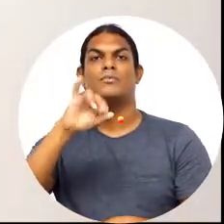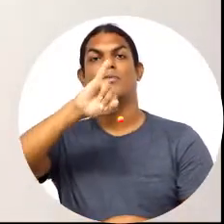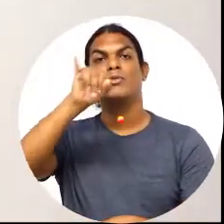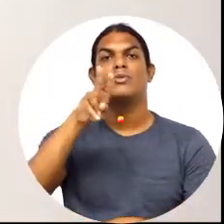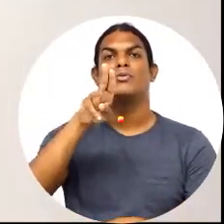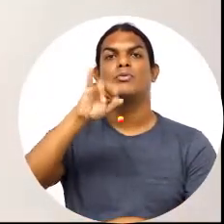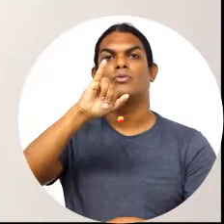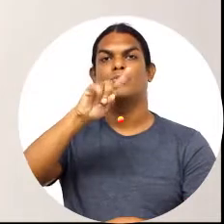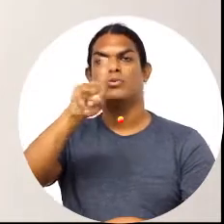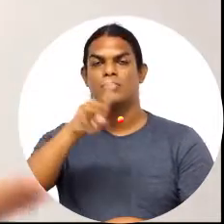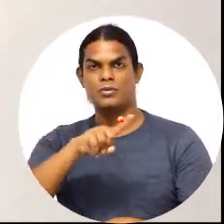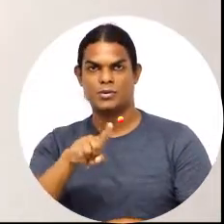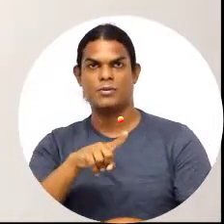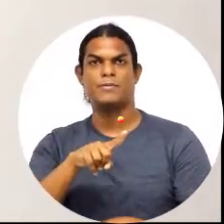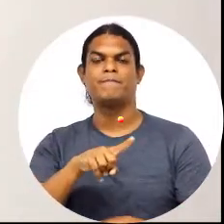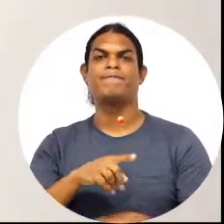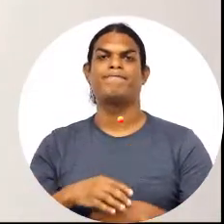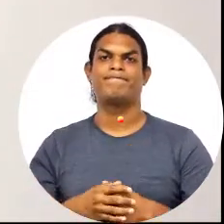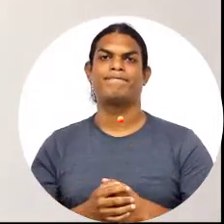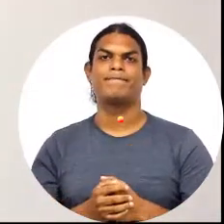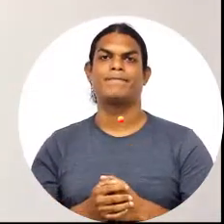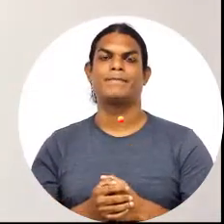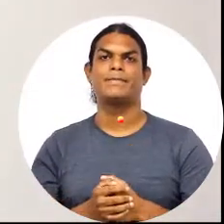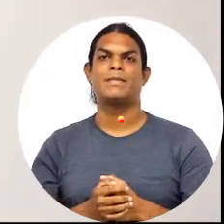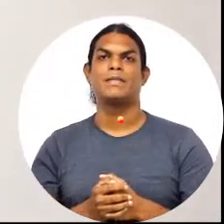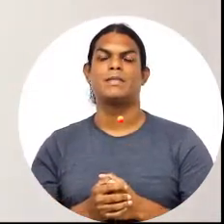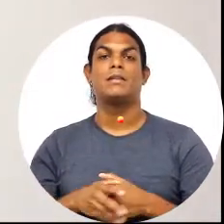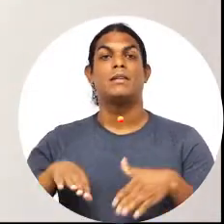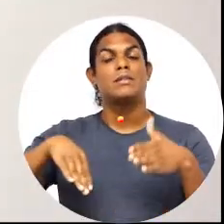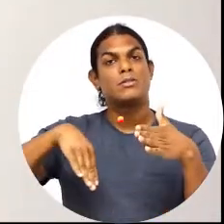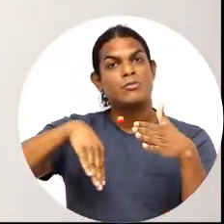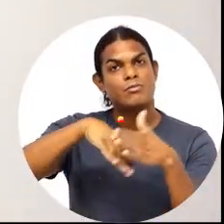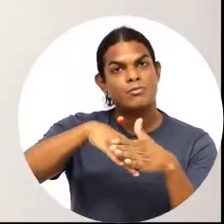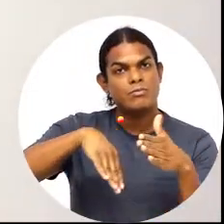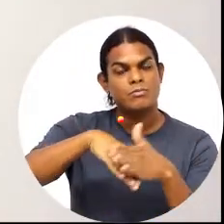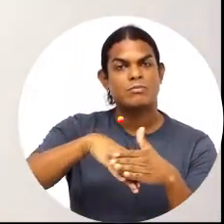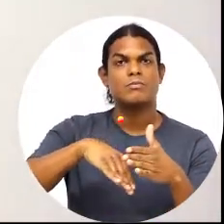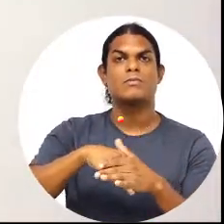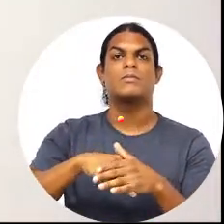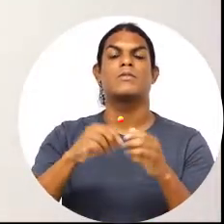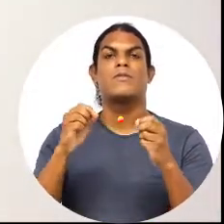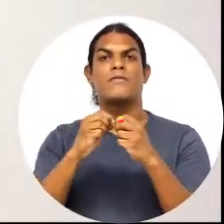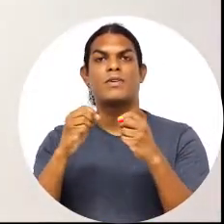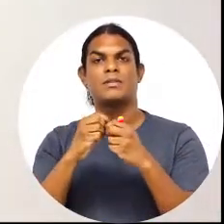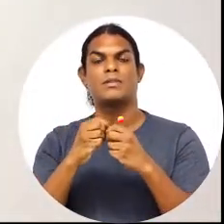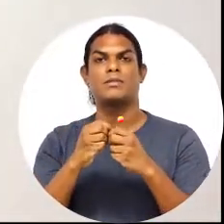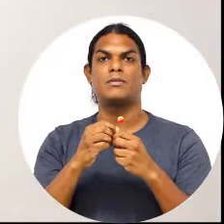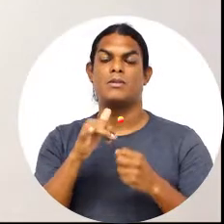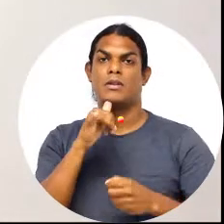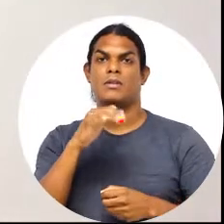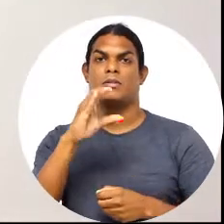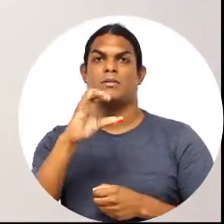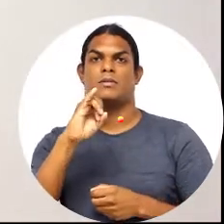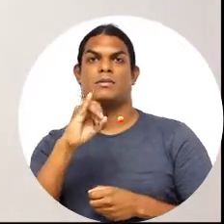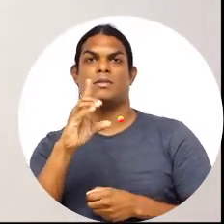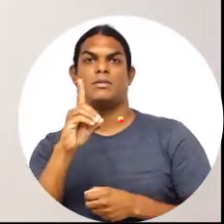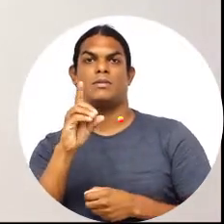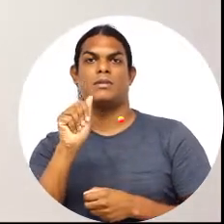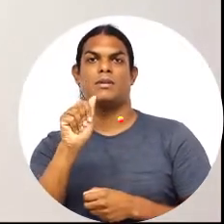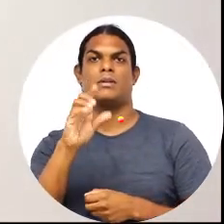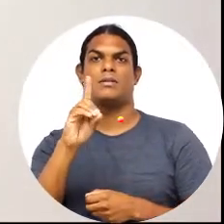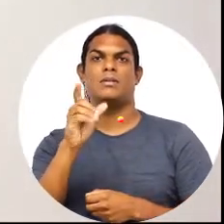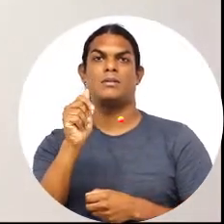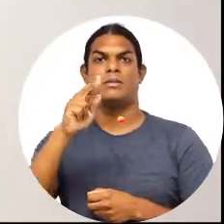estão fazendo acontecer as coisas. Esses estão, na verdade, exercendo a cidadania substantiva, então, que